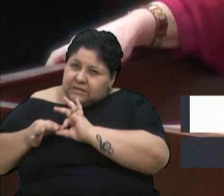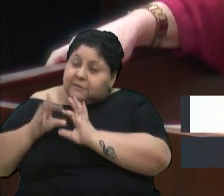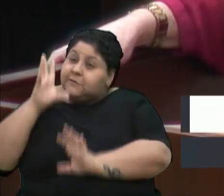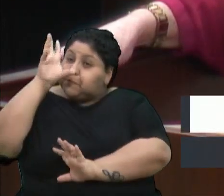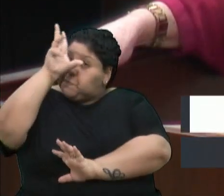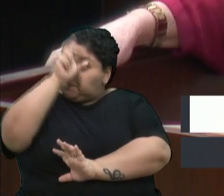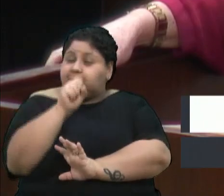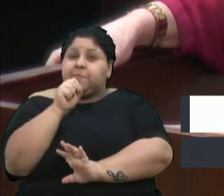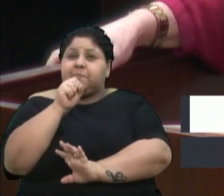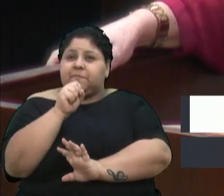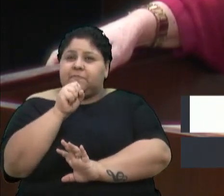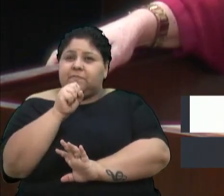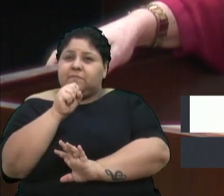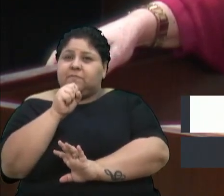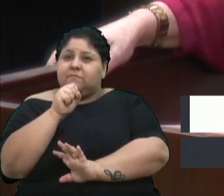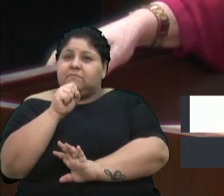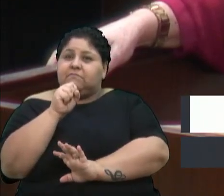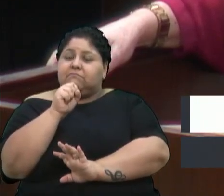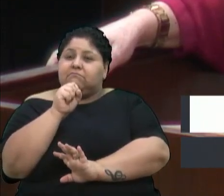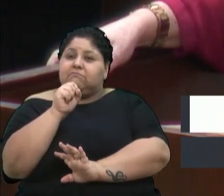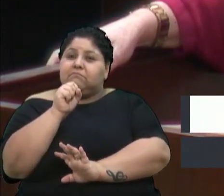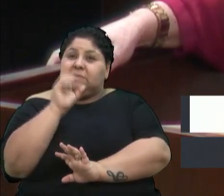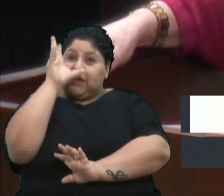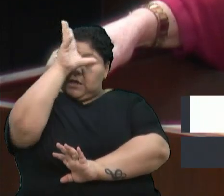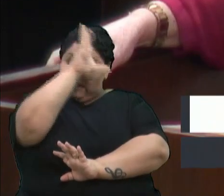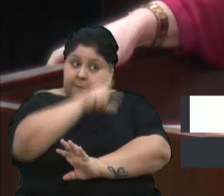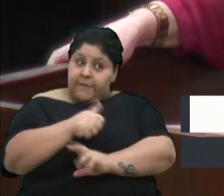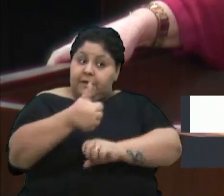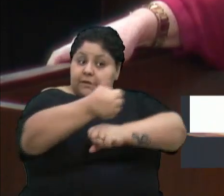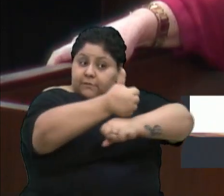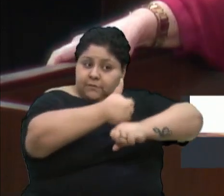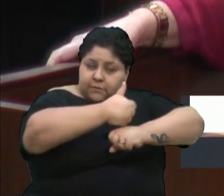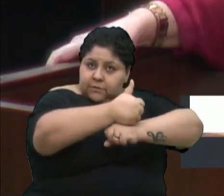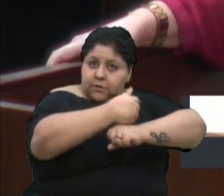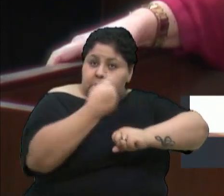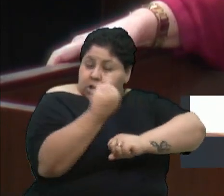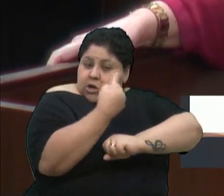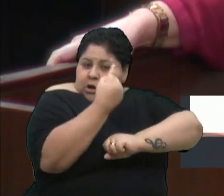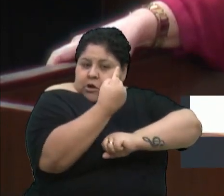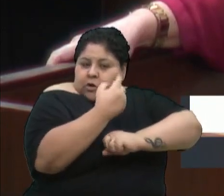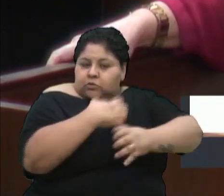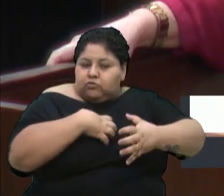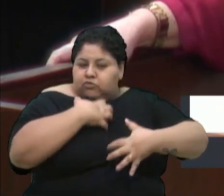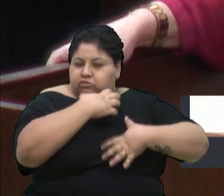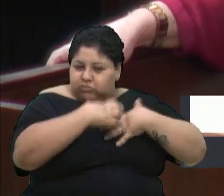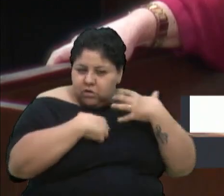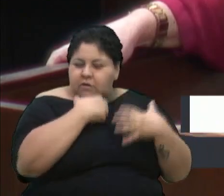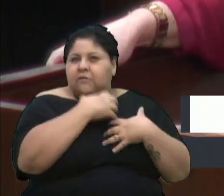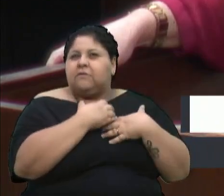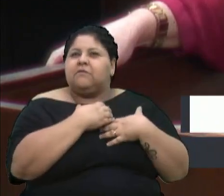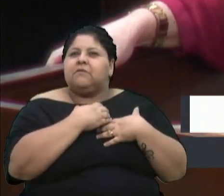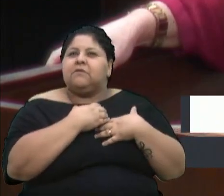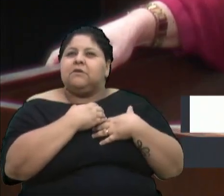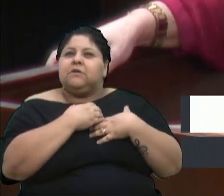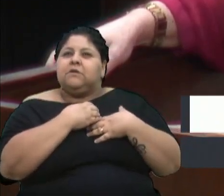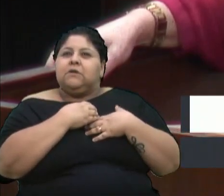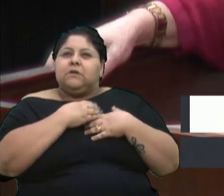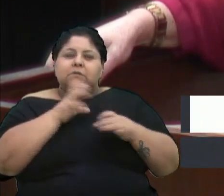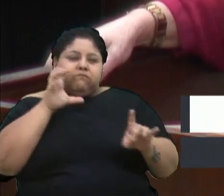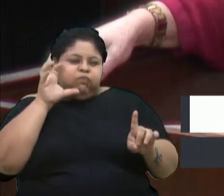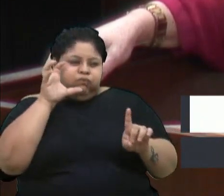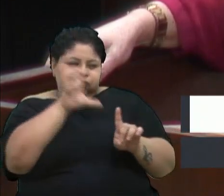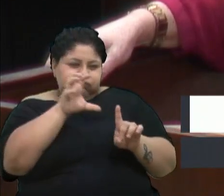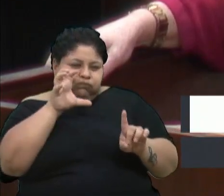aprendizagem, né? A aprendizagem profissional é uma das formas de combate ao